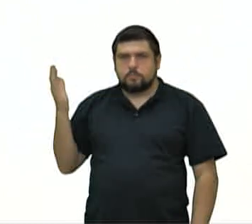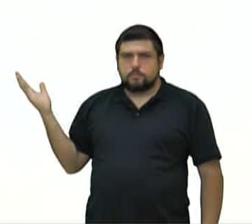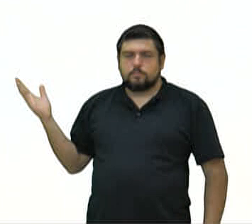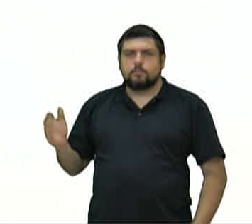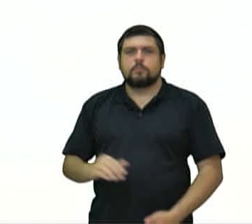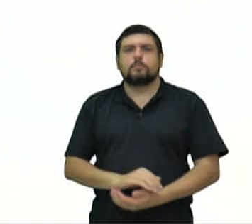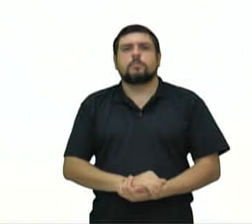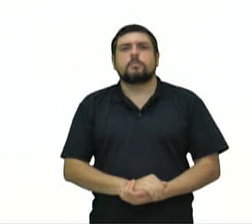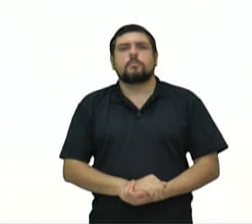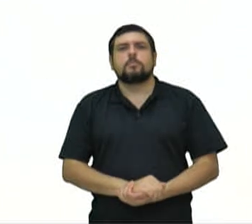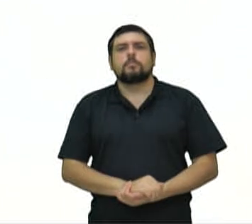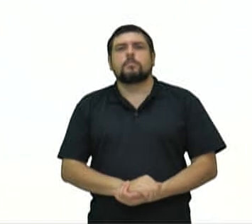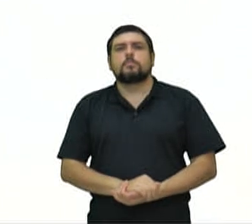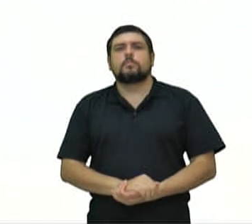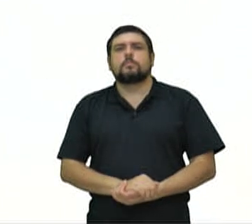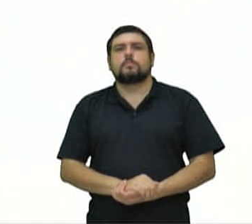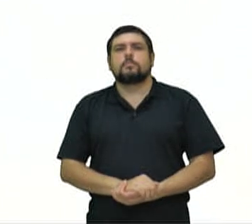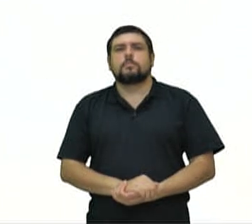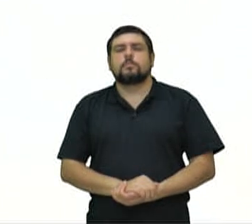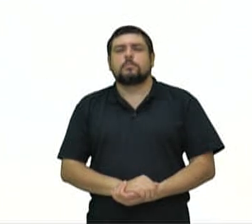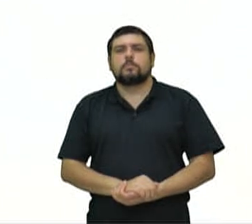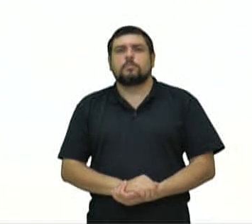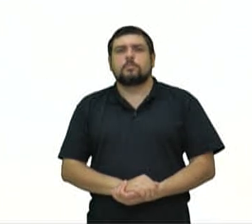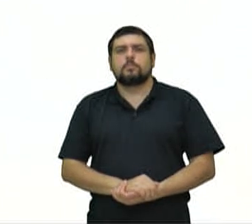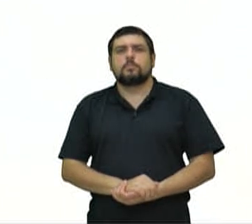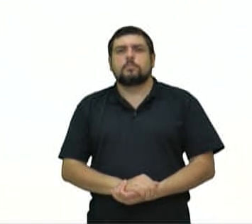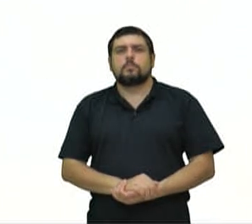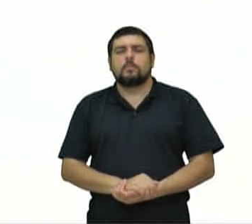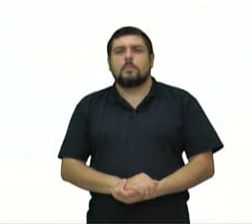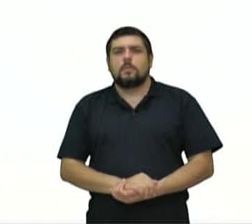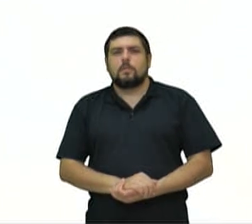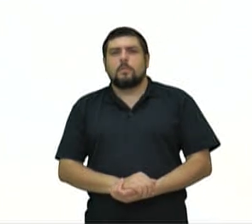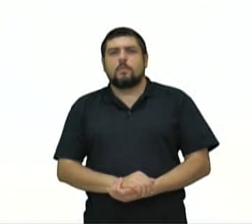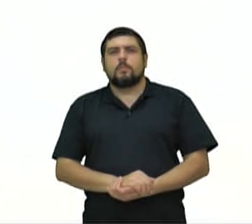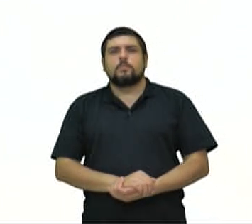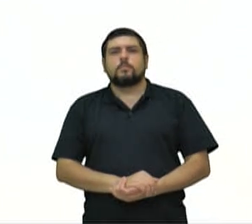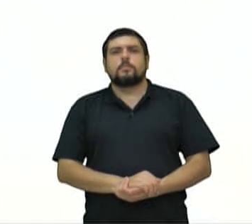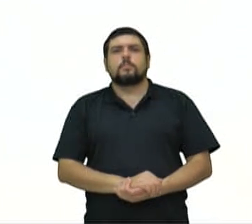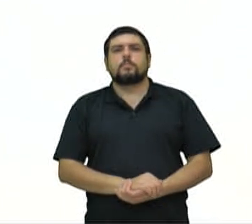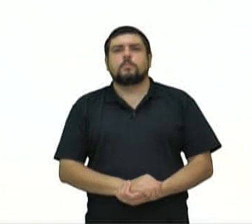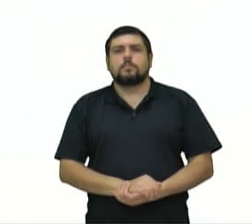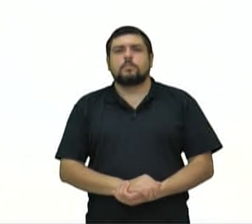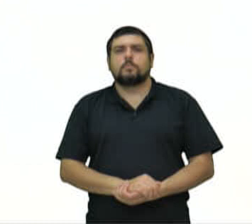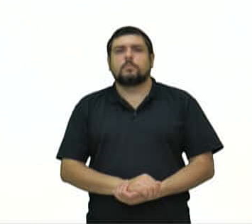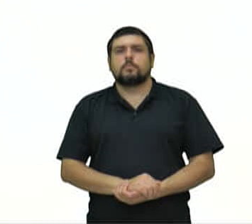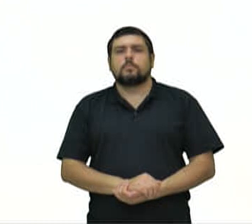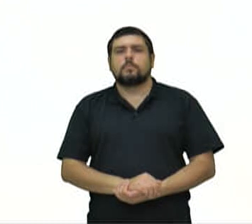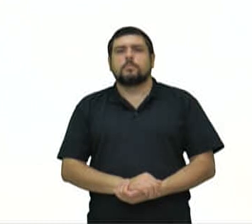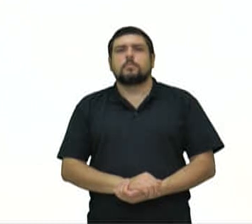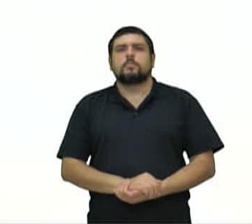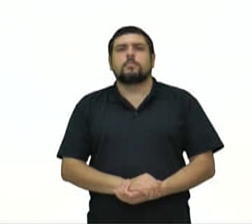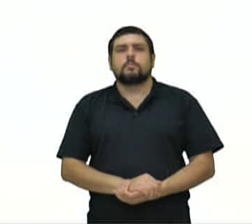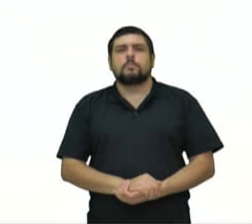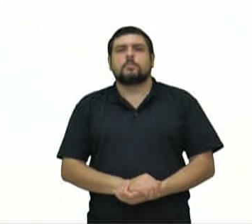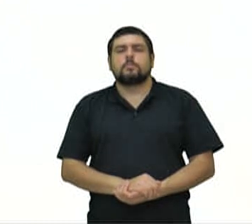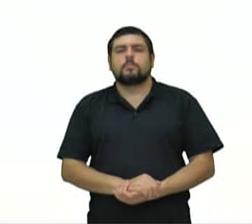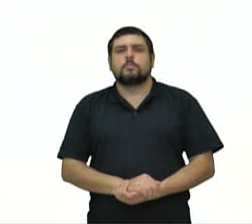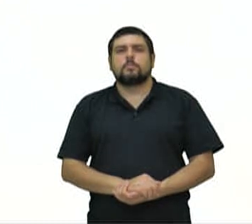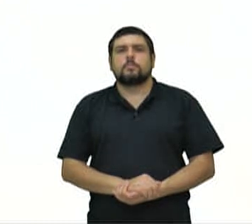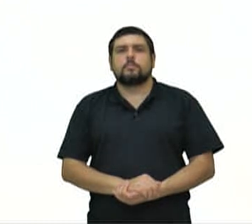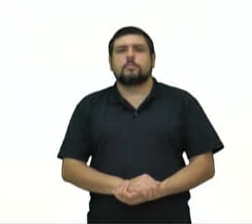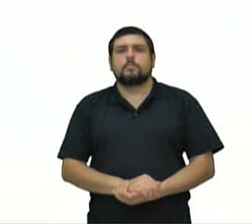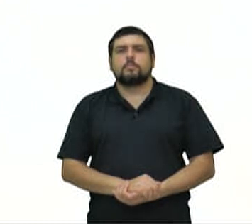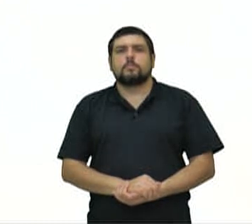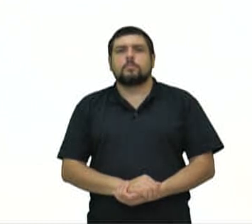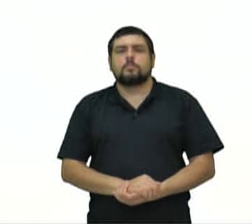team makes. Tem mais um espacinho para vocês completarem. The team gets the ball into the goal. They score